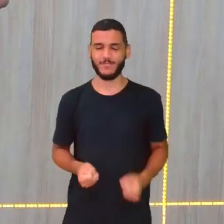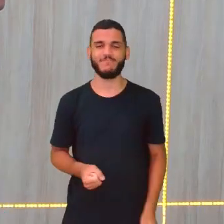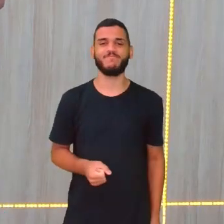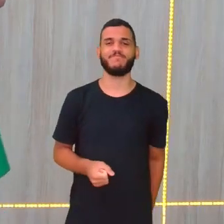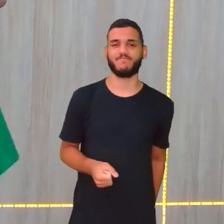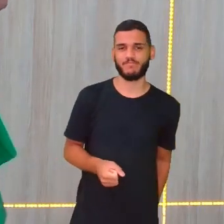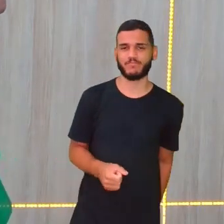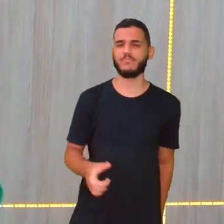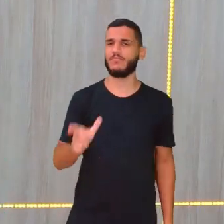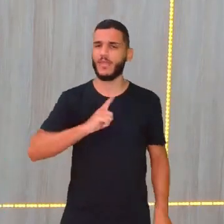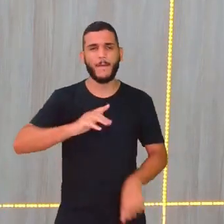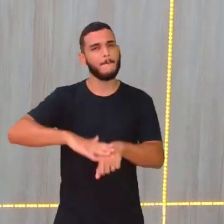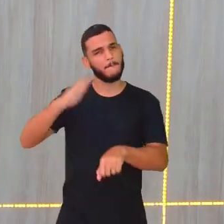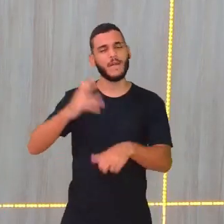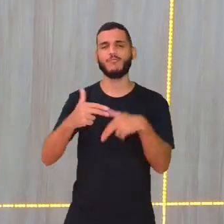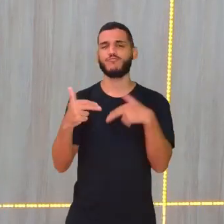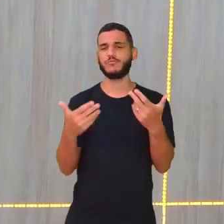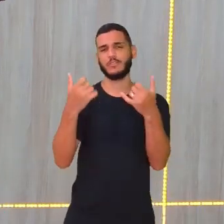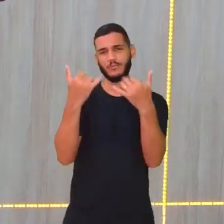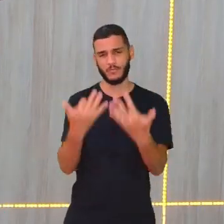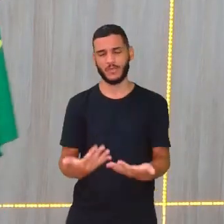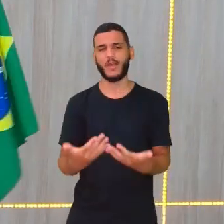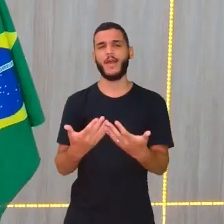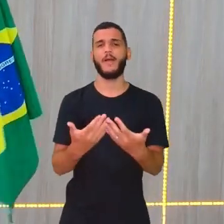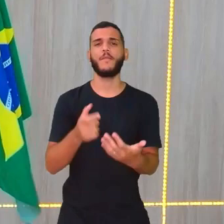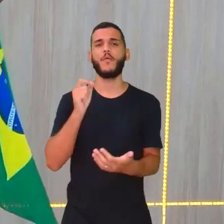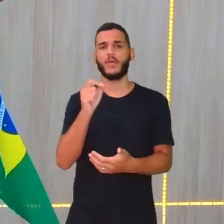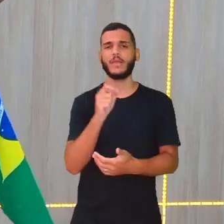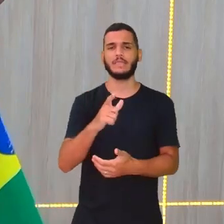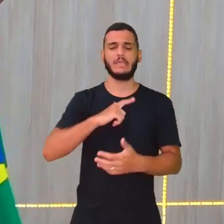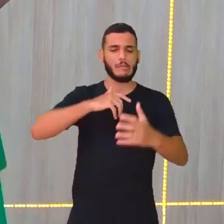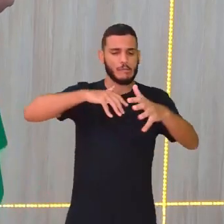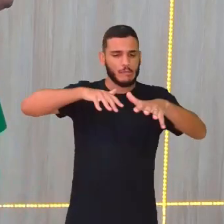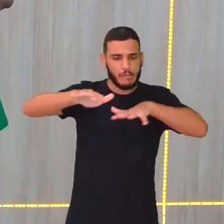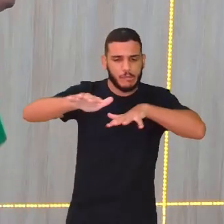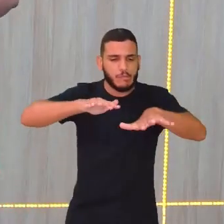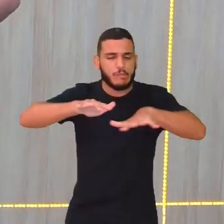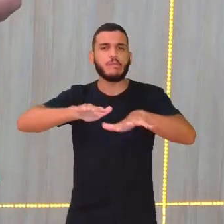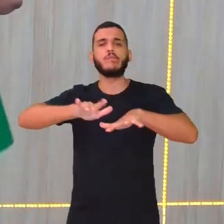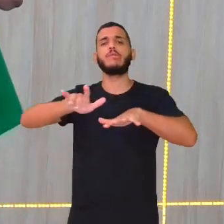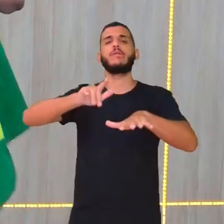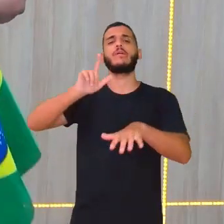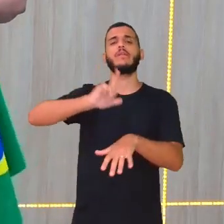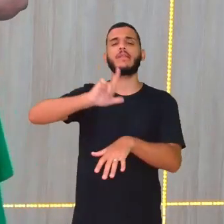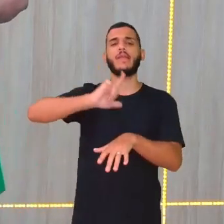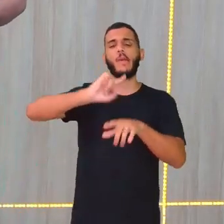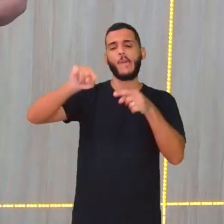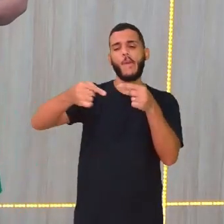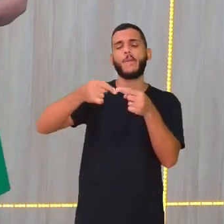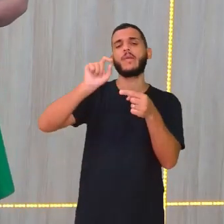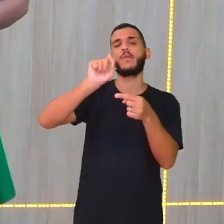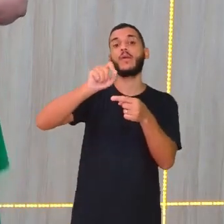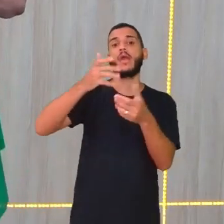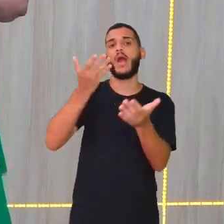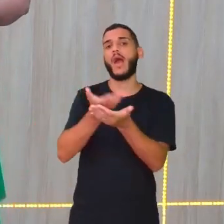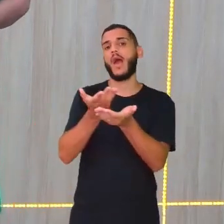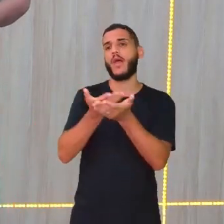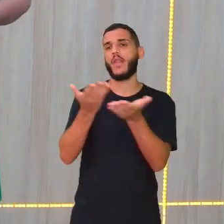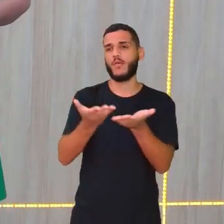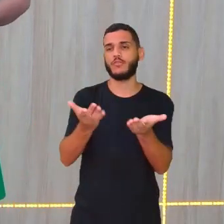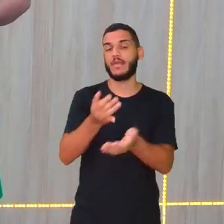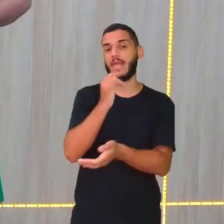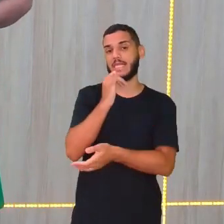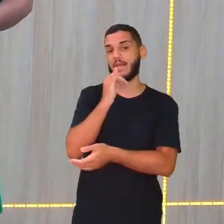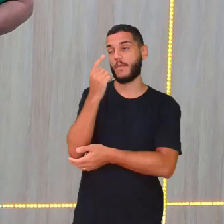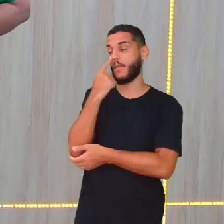mais coisas para a gente falar em relação à agitação, né? Porque a agitação tem a ver com a nossa aula de hoje. Olha um